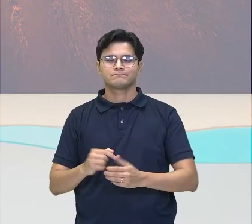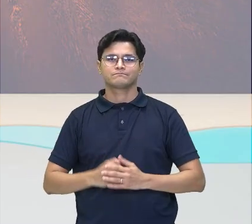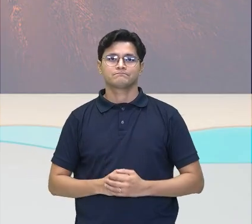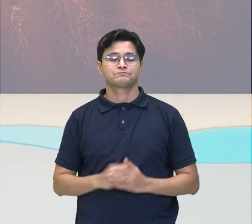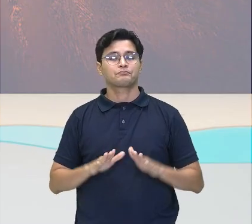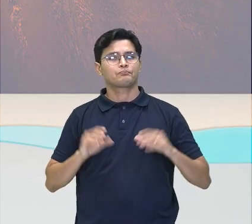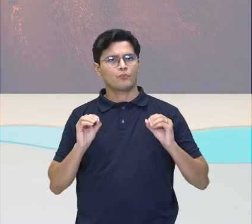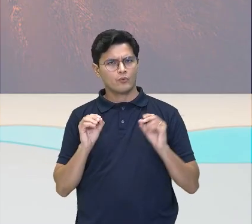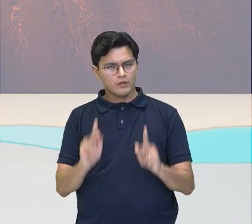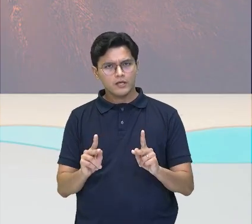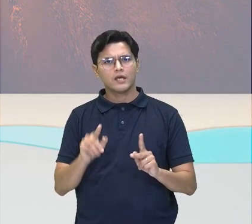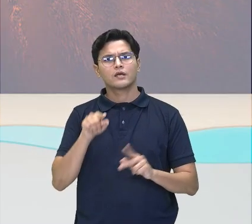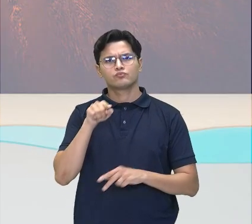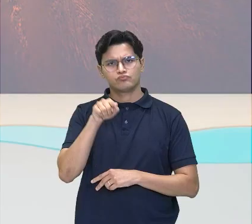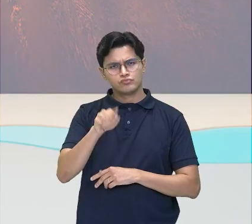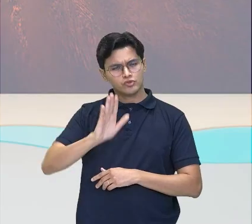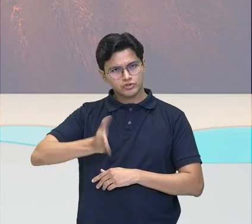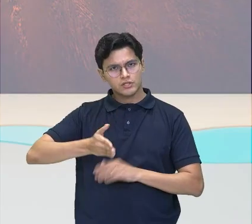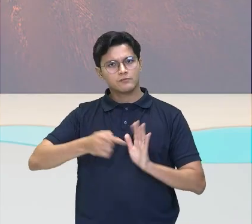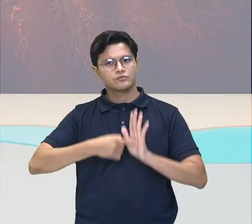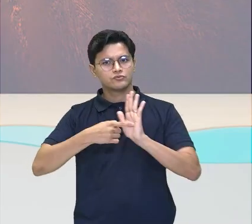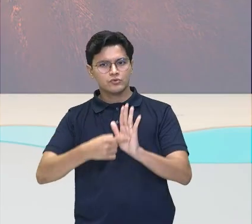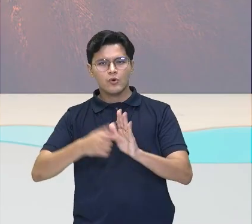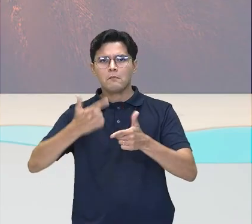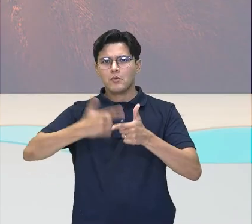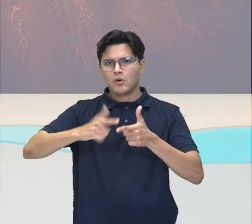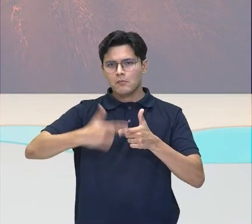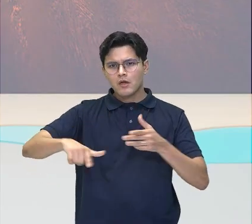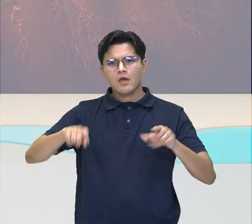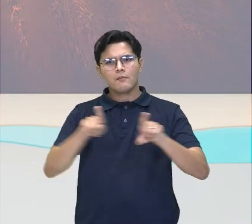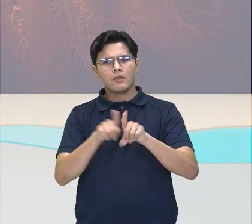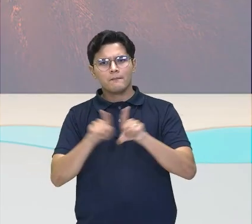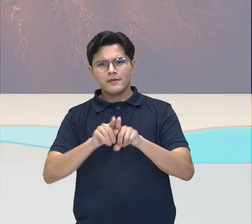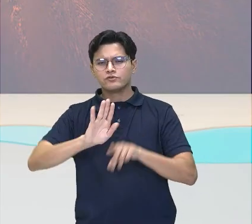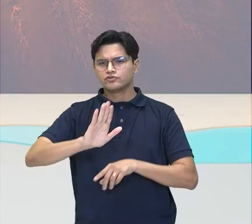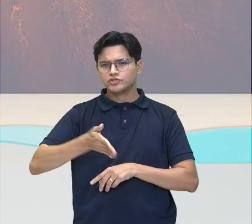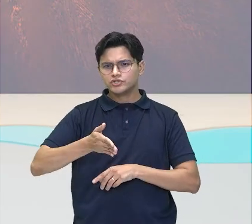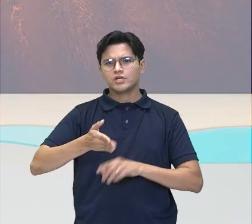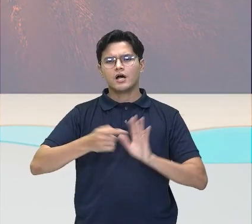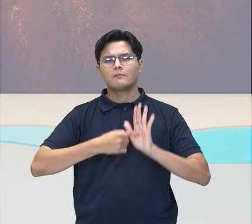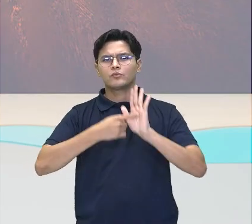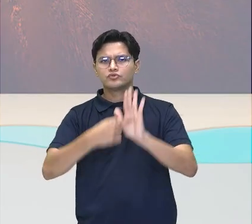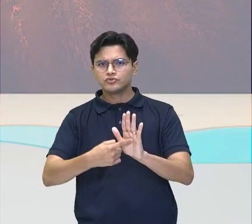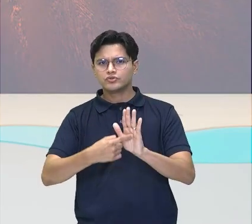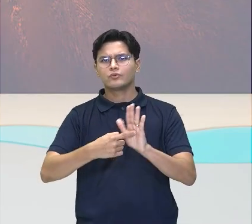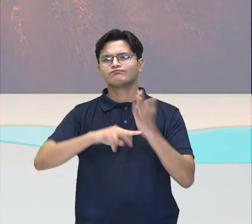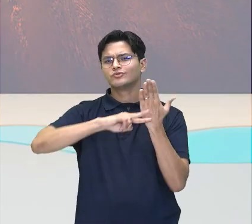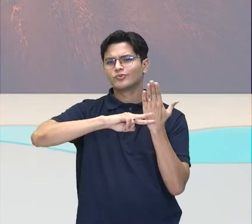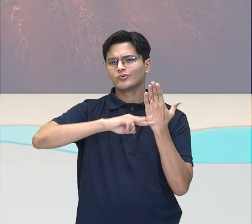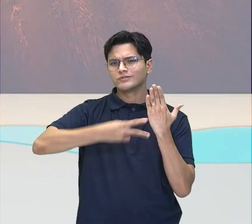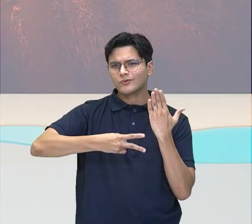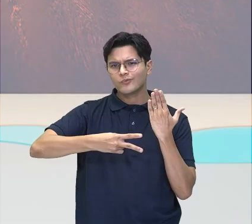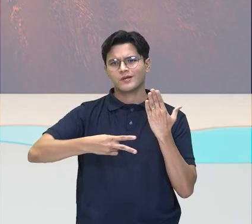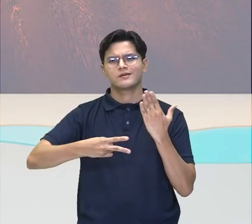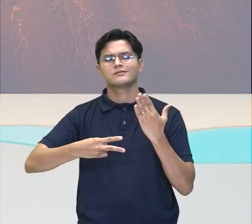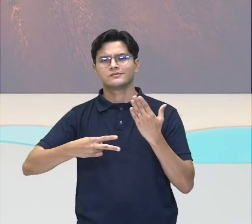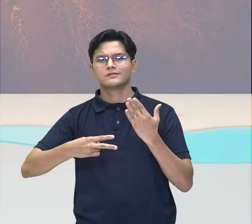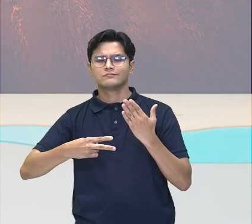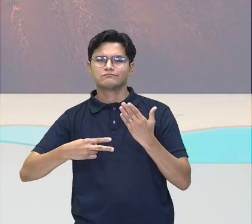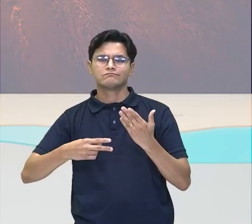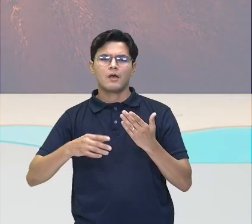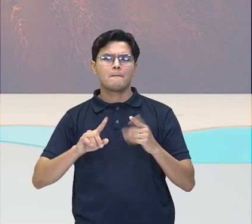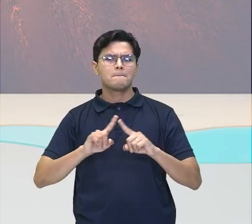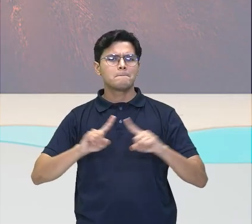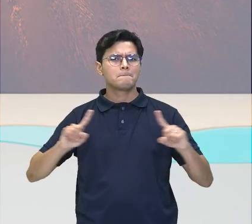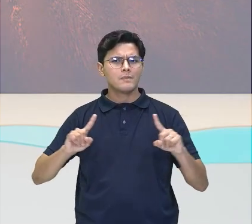problema, trouxe alguns dos sinais, trouxe aí as causas, né, que é a alimentação e tudo mais, o acúmulo de gordura, mas